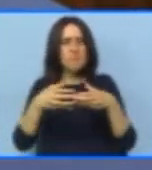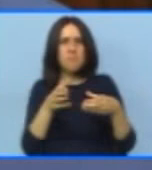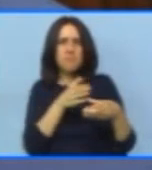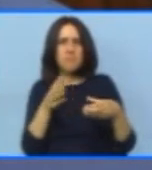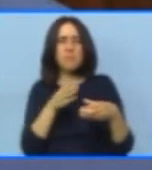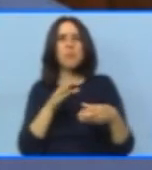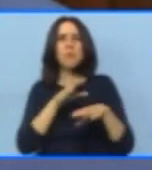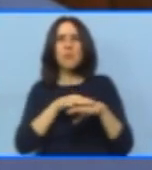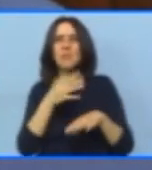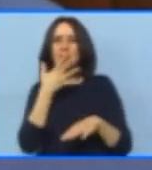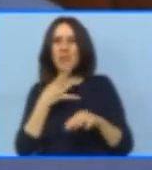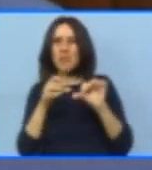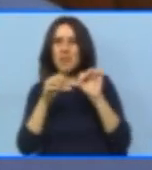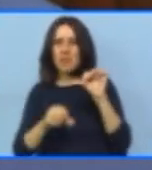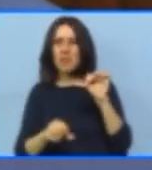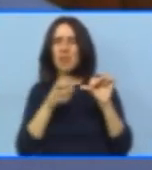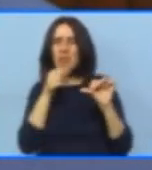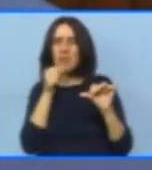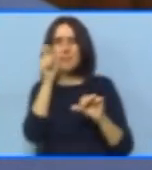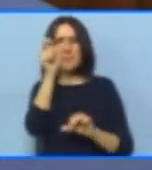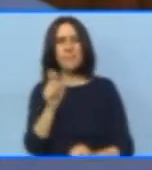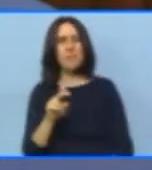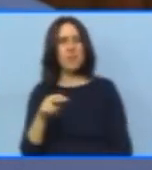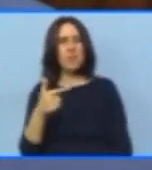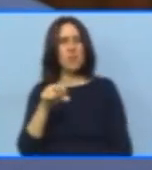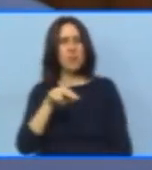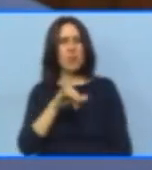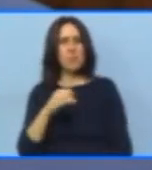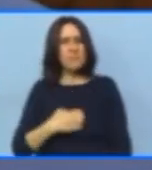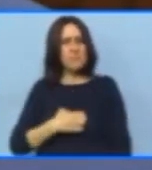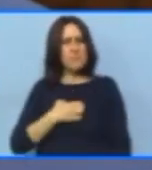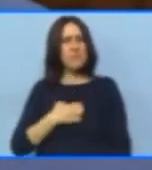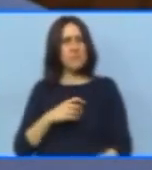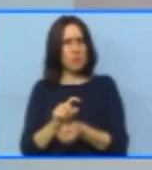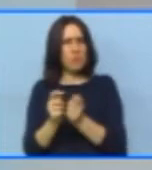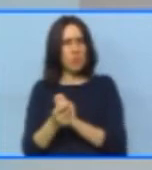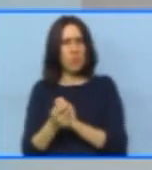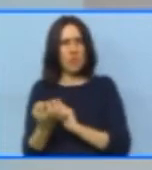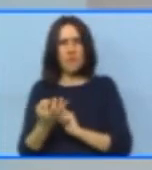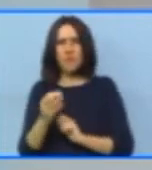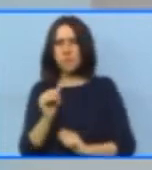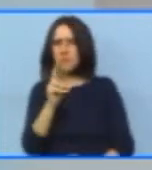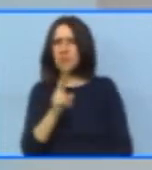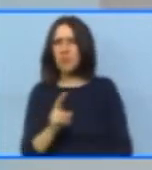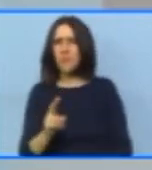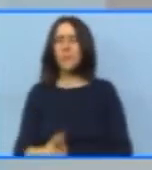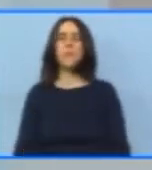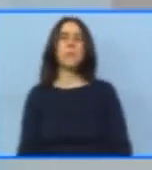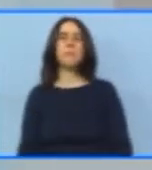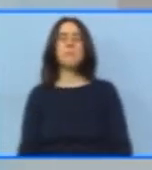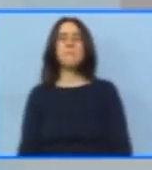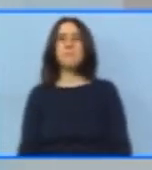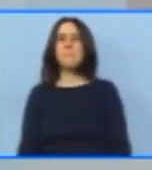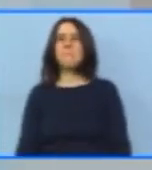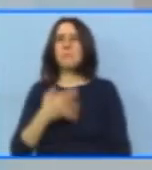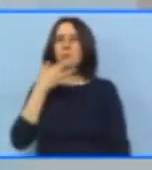Natal. António, entendes que as coisas começam a mudar efetivamente dentro do Vaticano? Eu estou convencido que sim. Nós